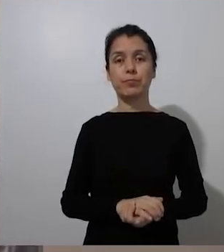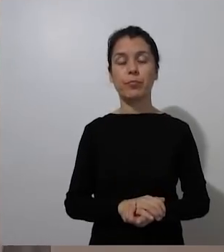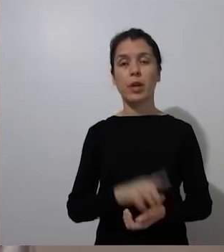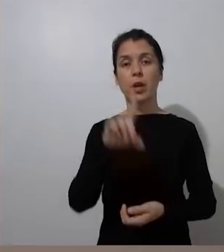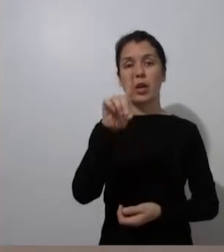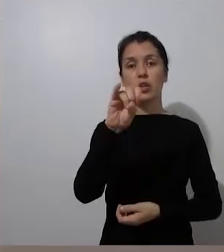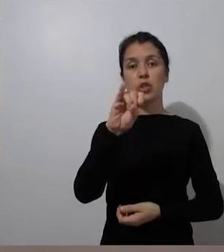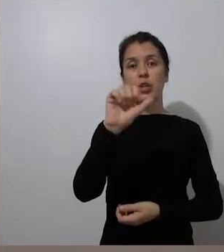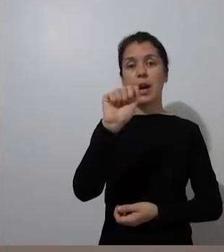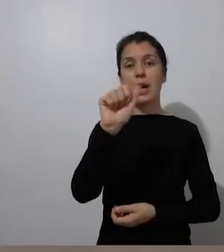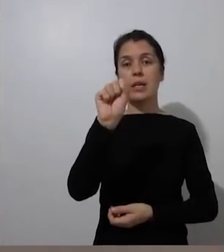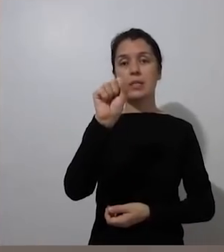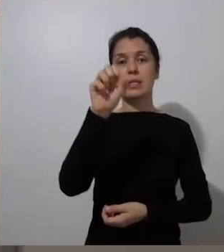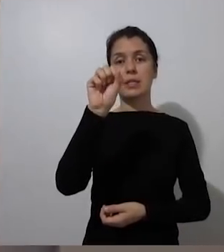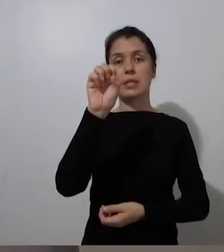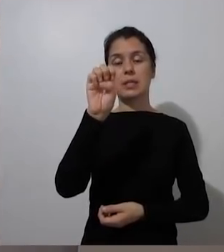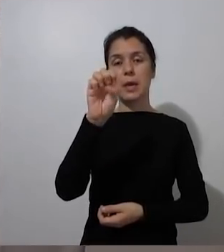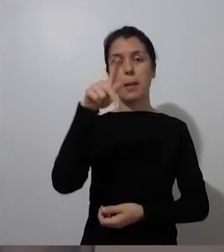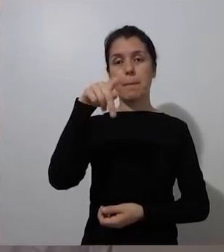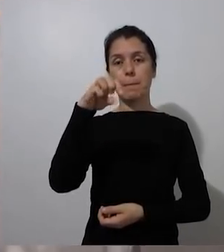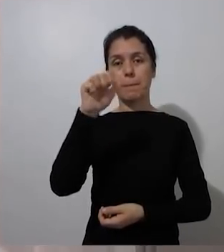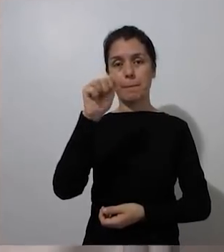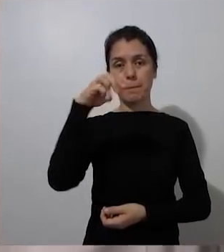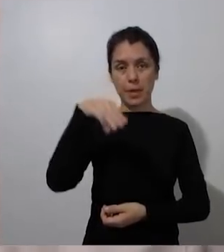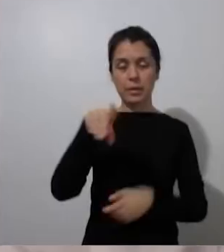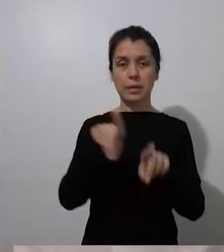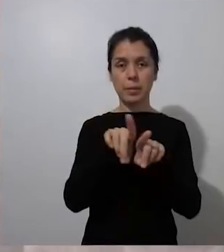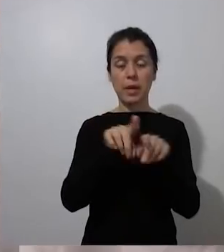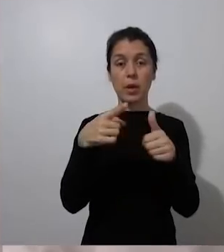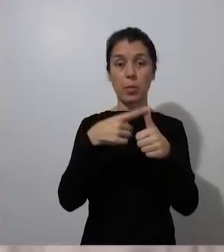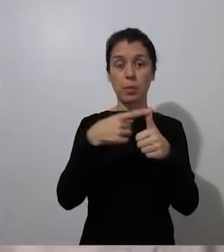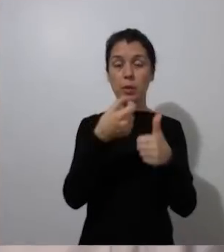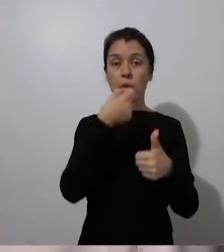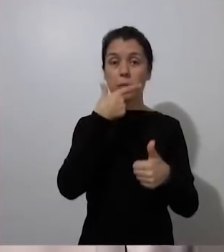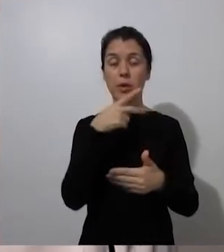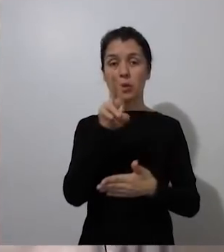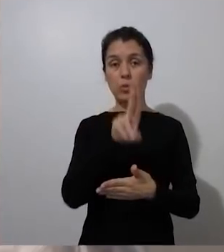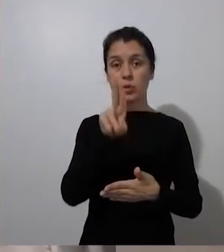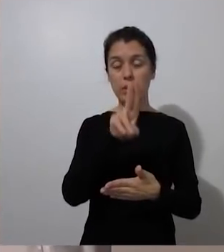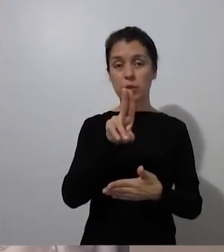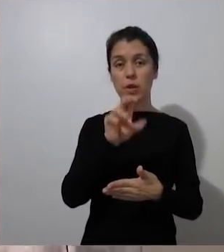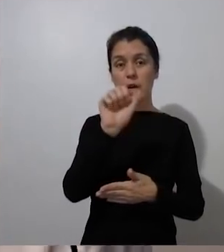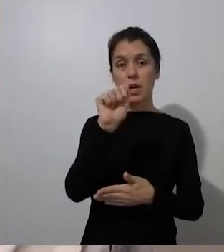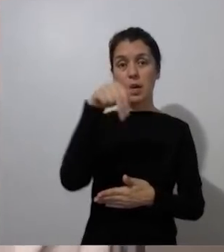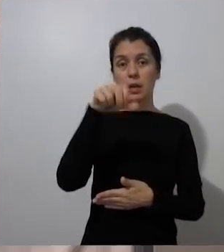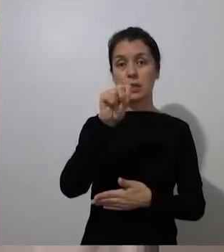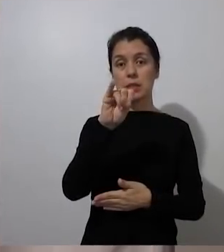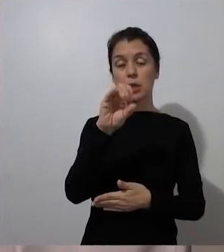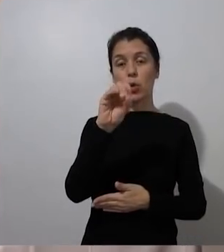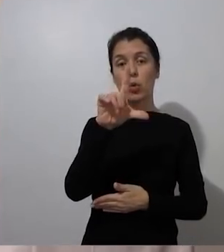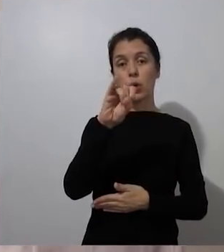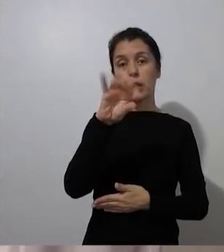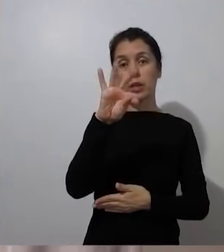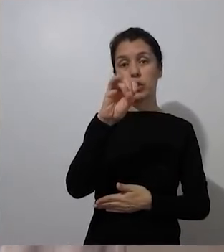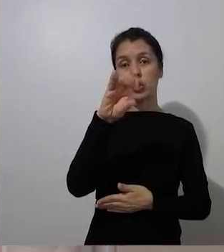ansiolíticos que existe, e o diazepam é o Vale, tá? Então, o primeiro remédio que nós estamos tratando são ansiolíticos,